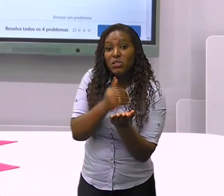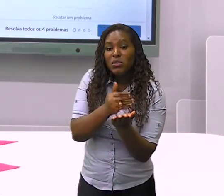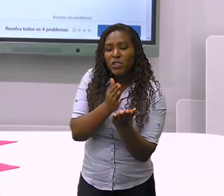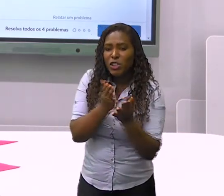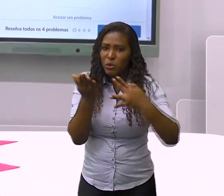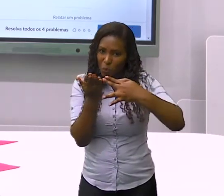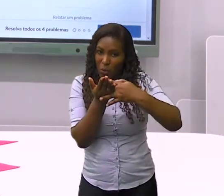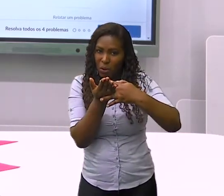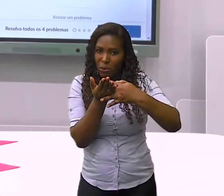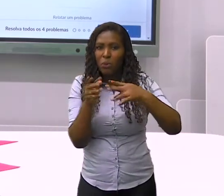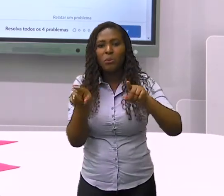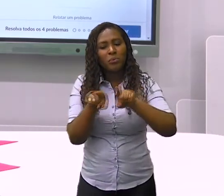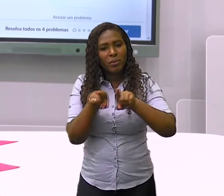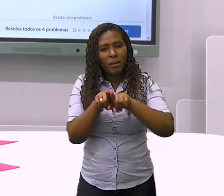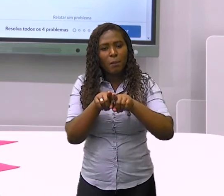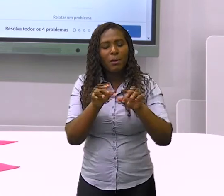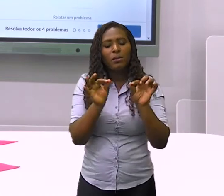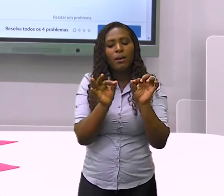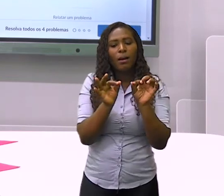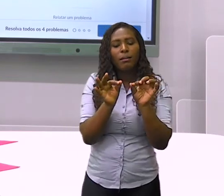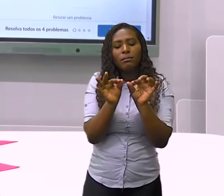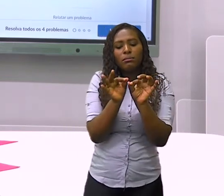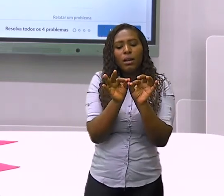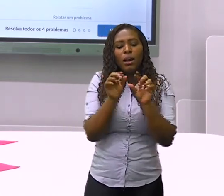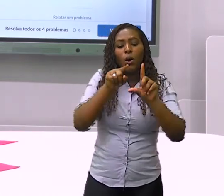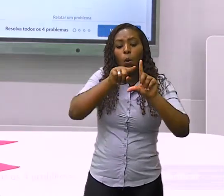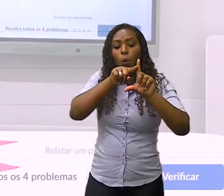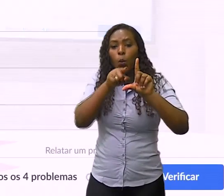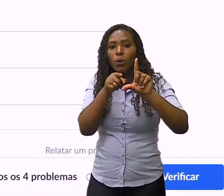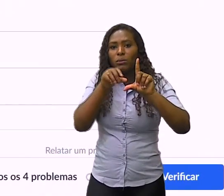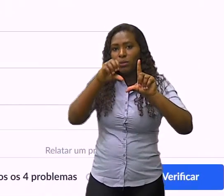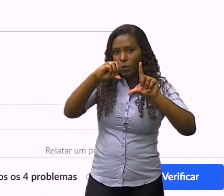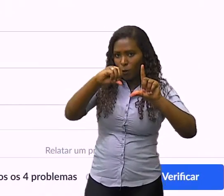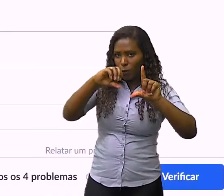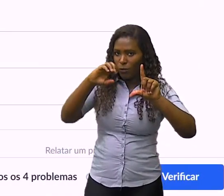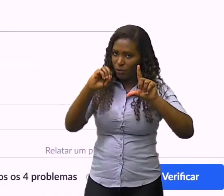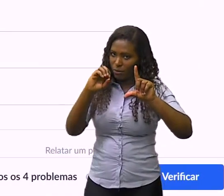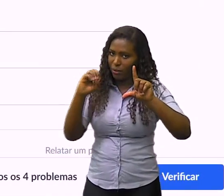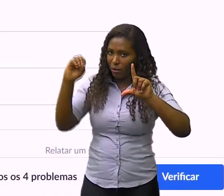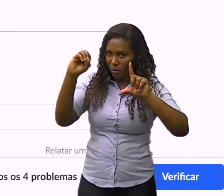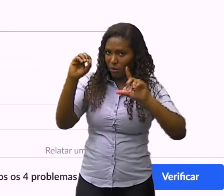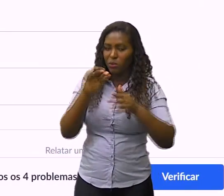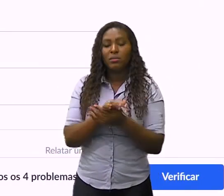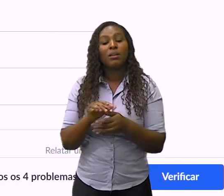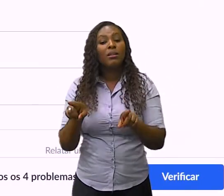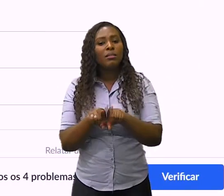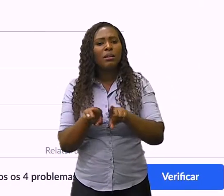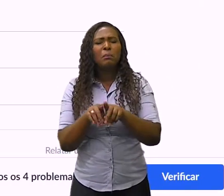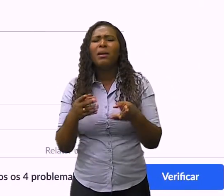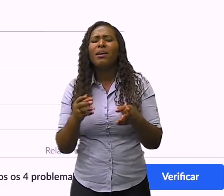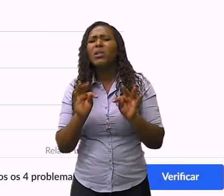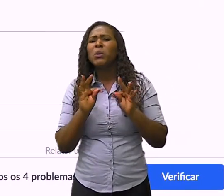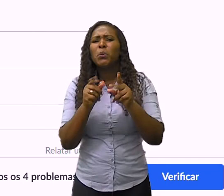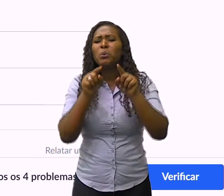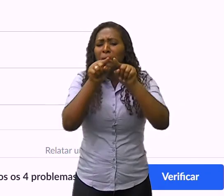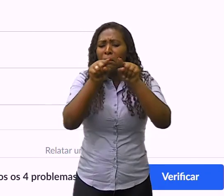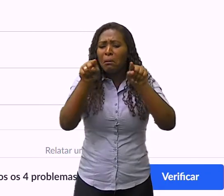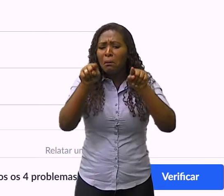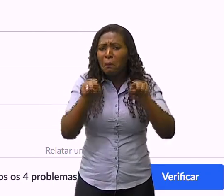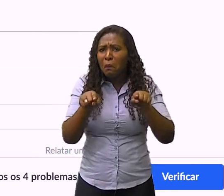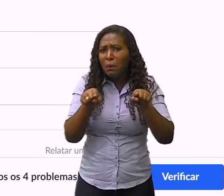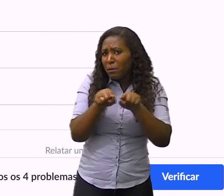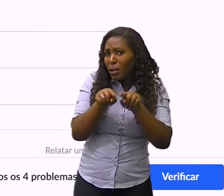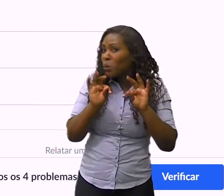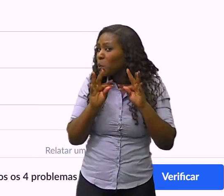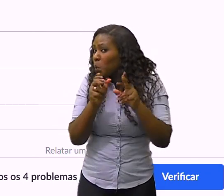perpendicular. E são todos quadrados? Não. né? Nós vemos que esta imagem aqui não